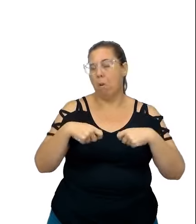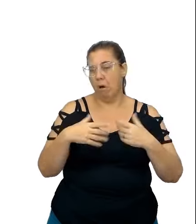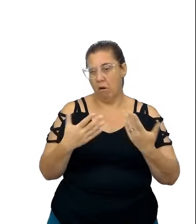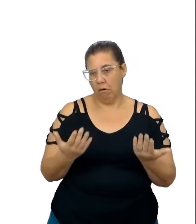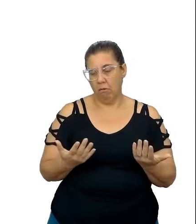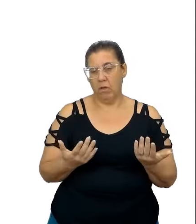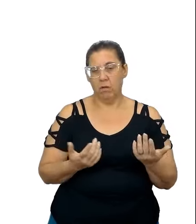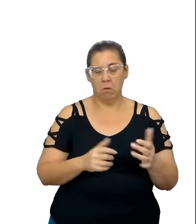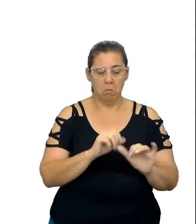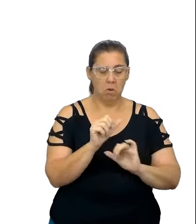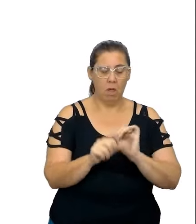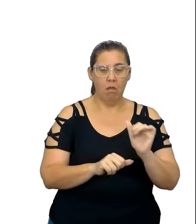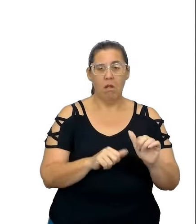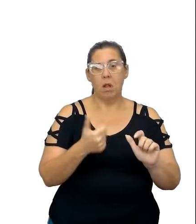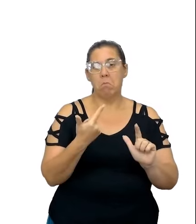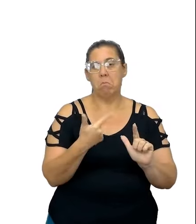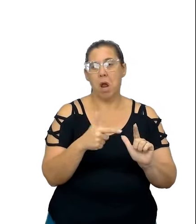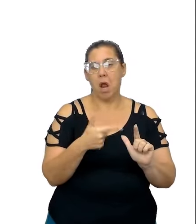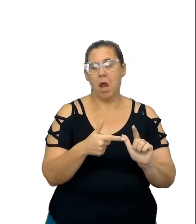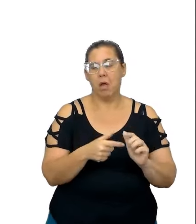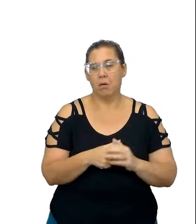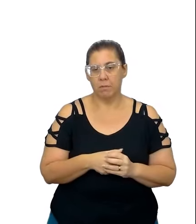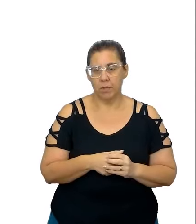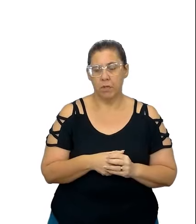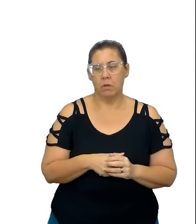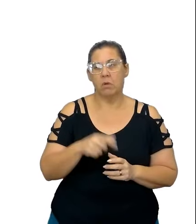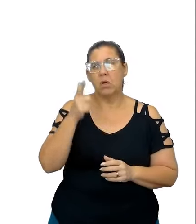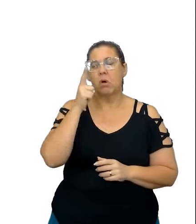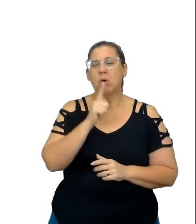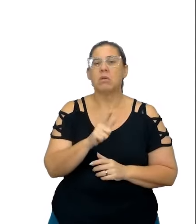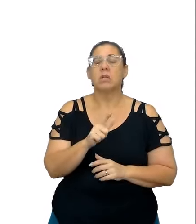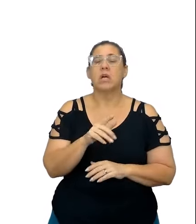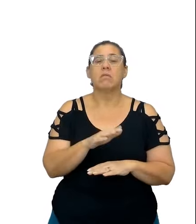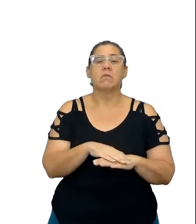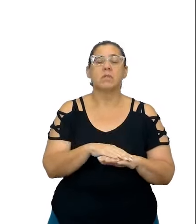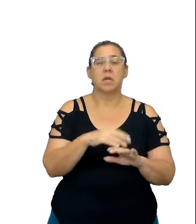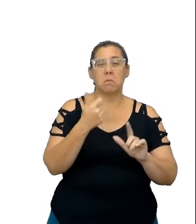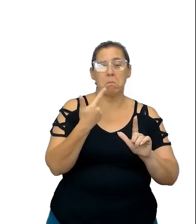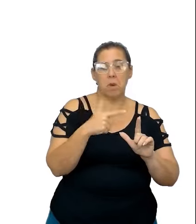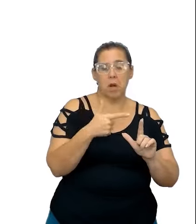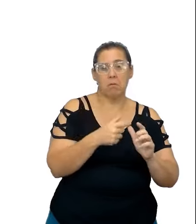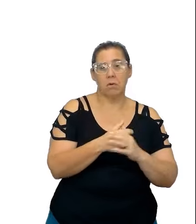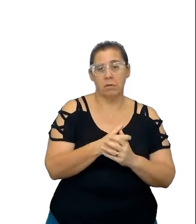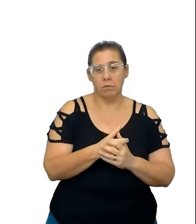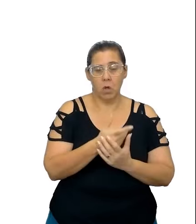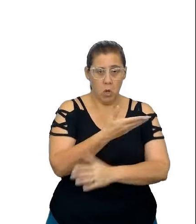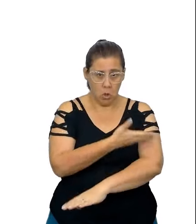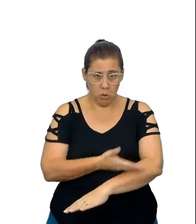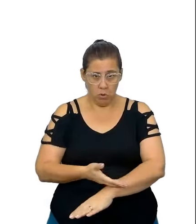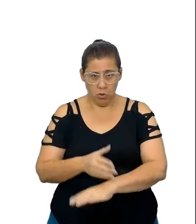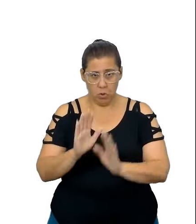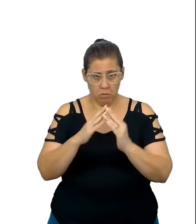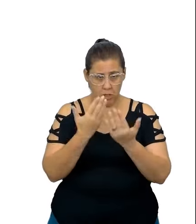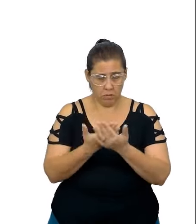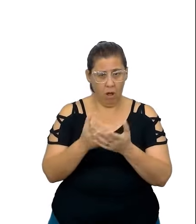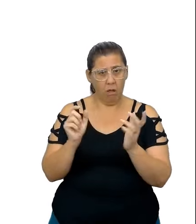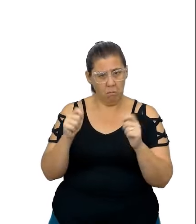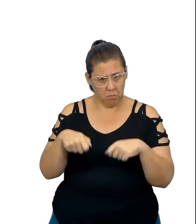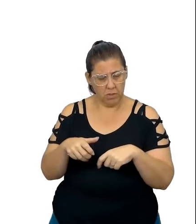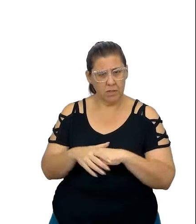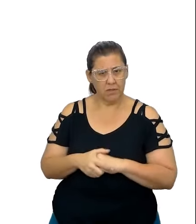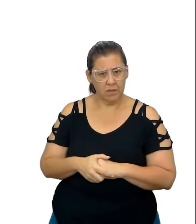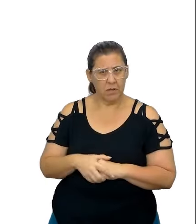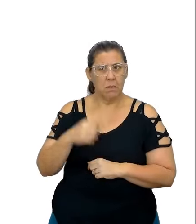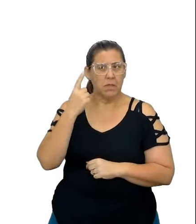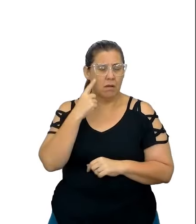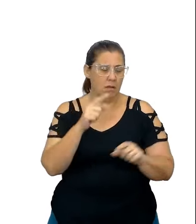serem transformados em meme? O que dá para ser transformado em meme? A rotina escolar é possível? Vamos pensar, vamos fazer um, estamos lá na